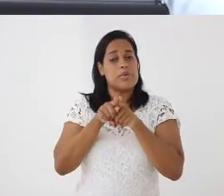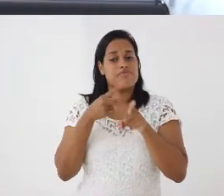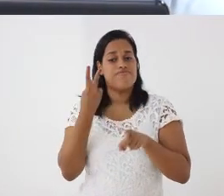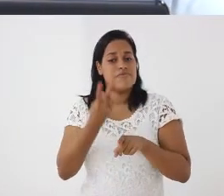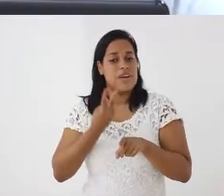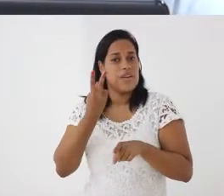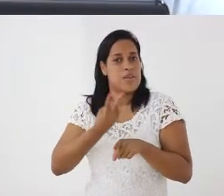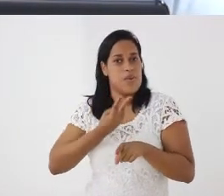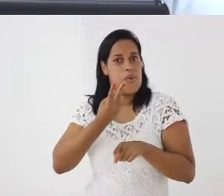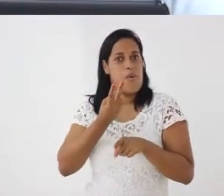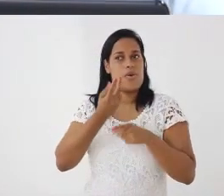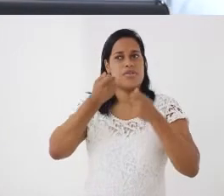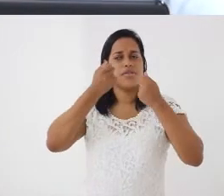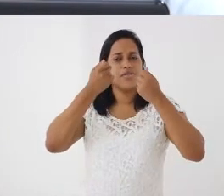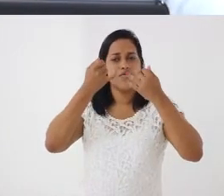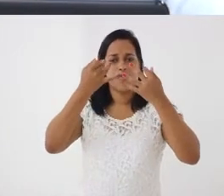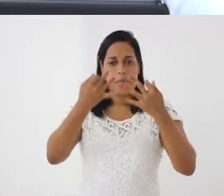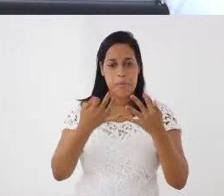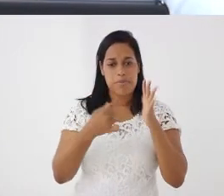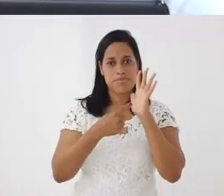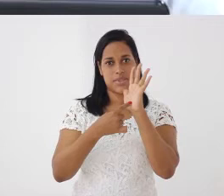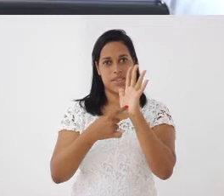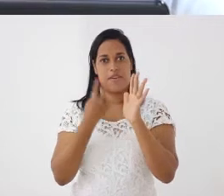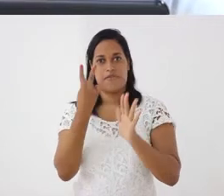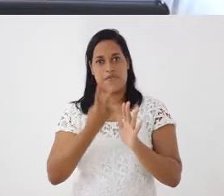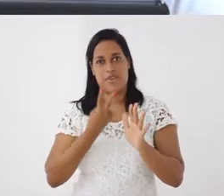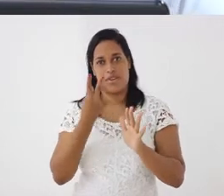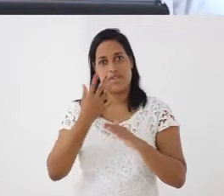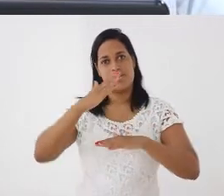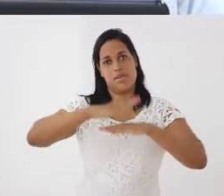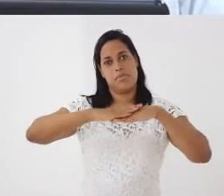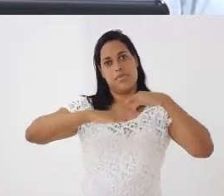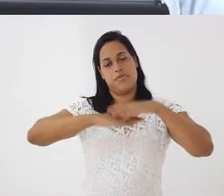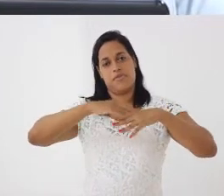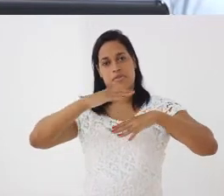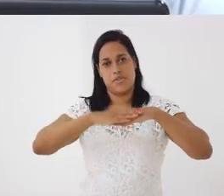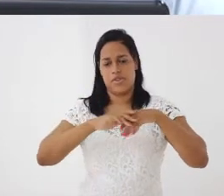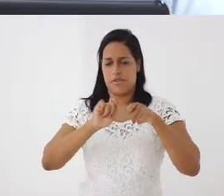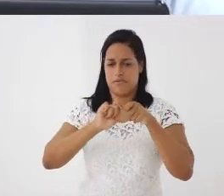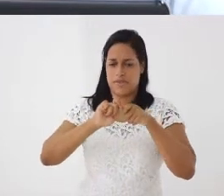com transparência, valorizar empregados e colaboradores,